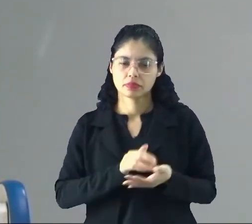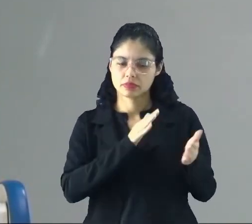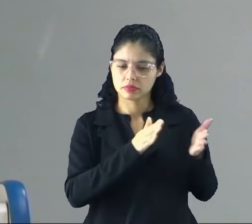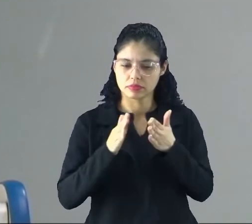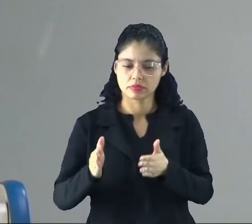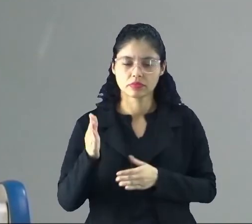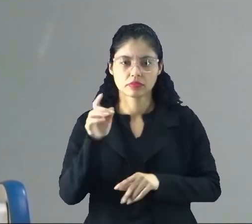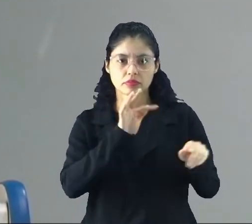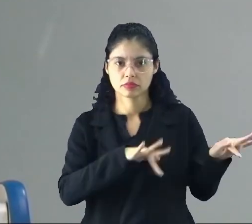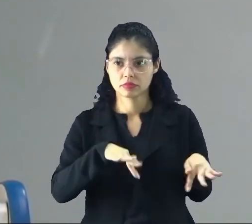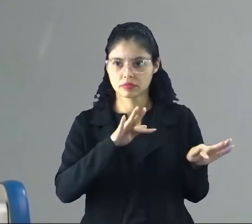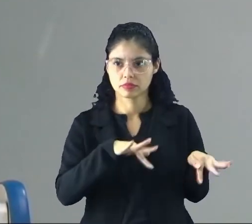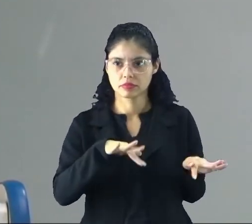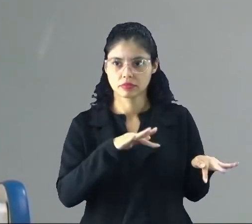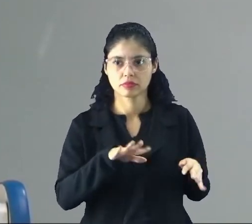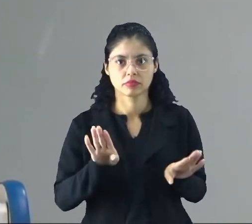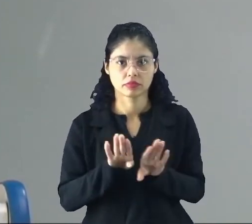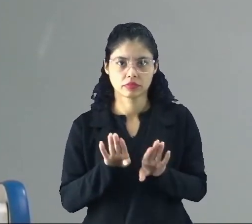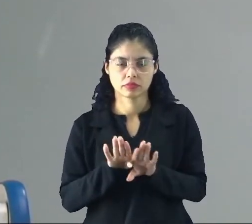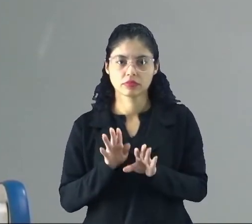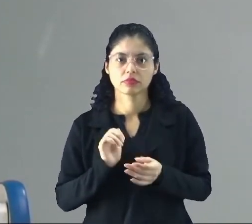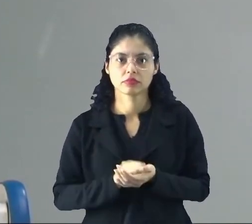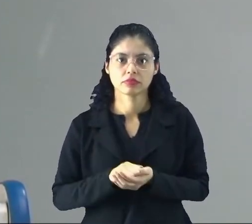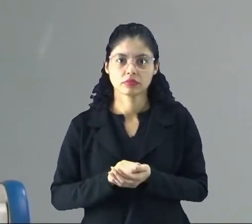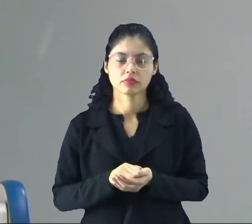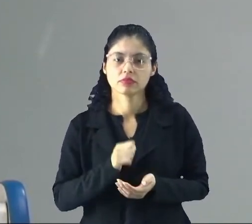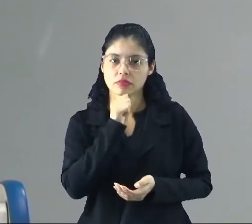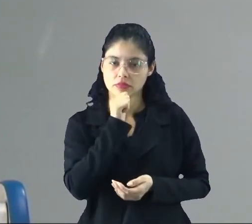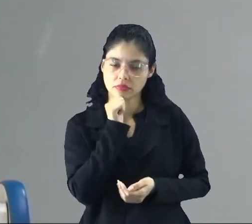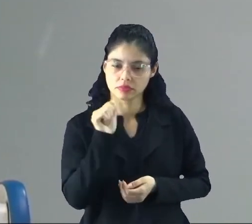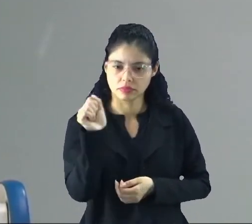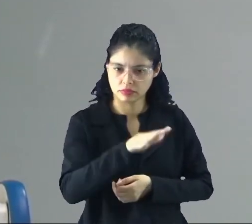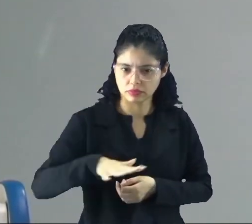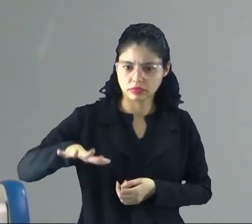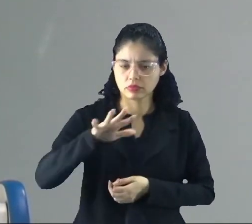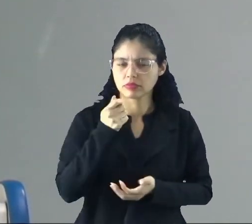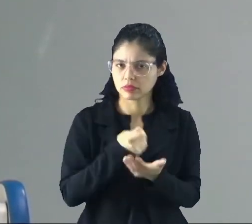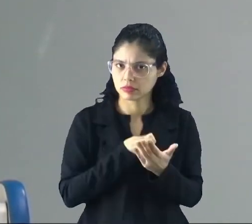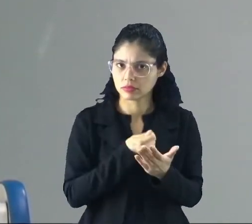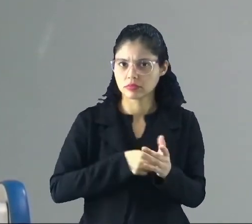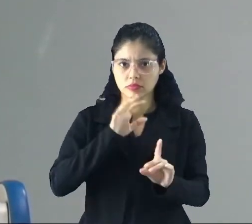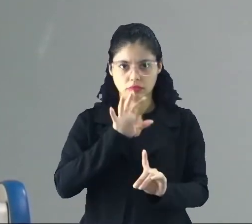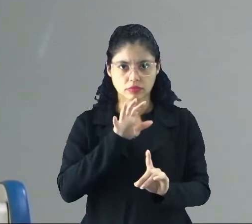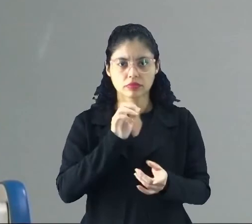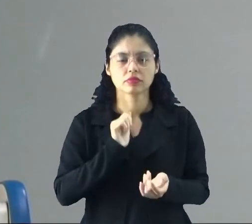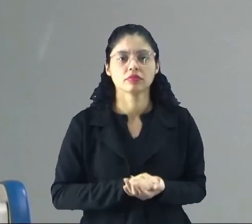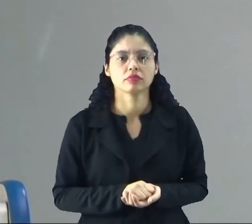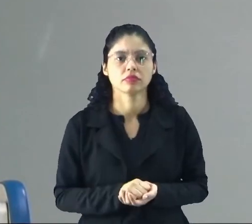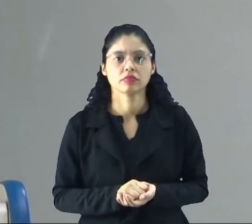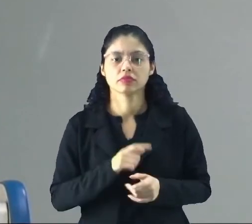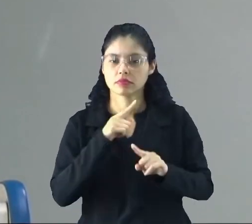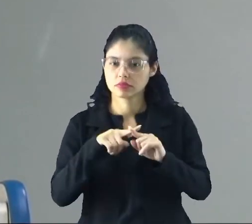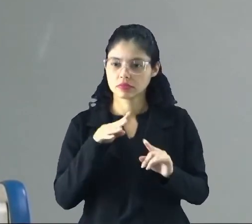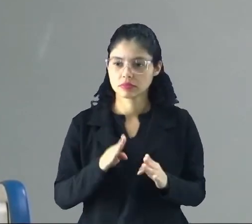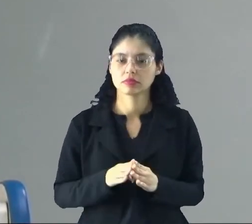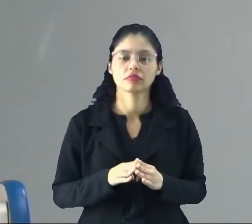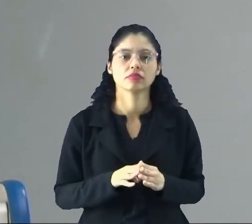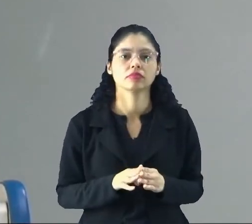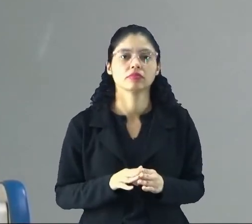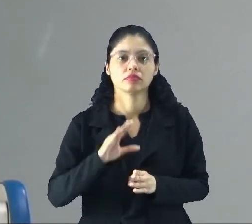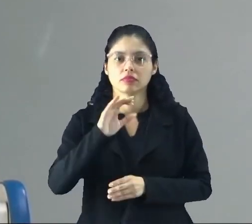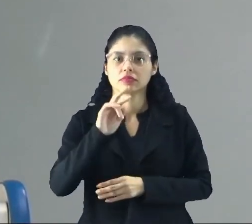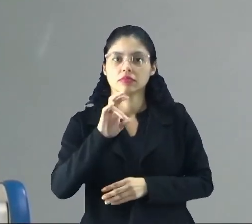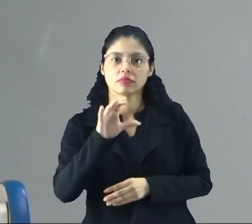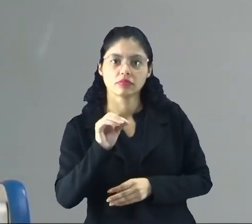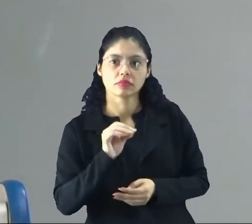feudal, aonde eram cobrados vários impostos no campo, né? A essa nobreza. A igreja, né? O clero.